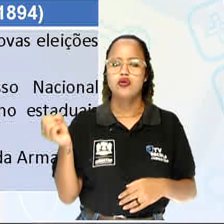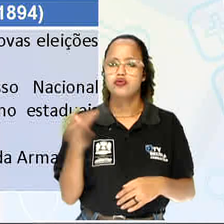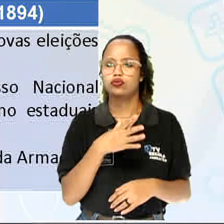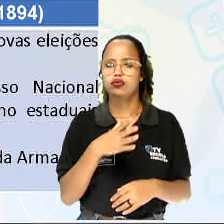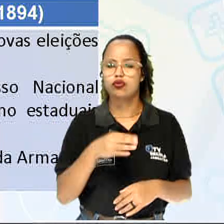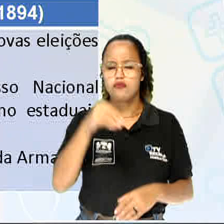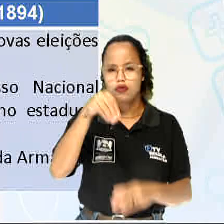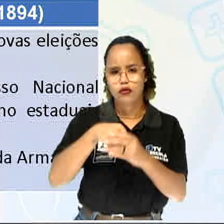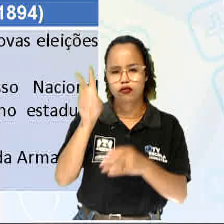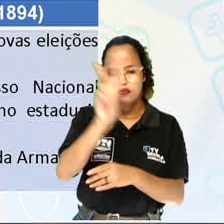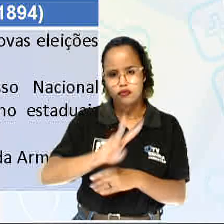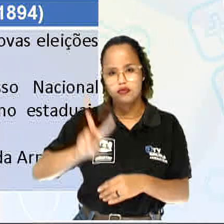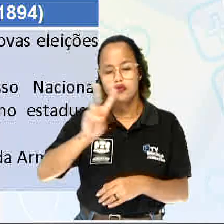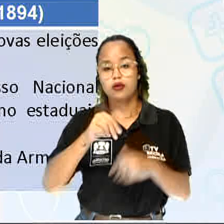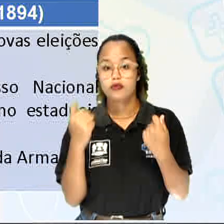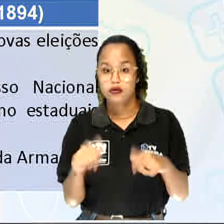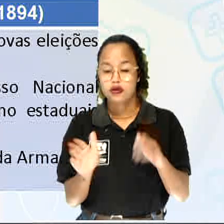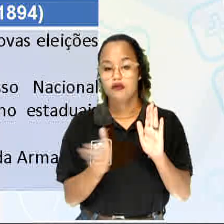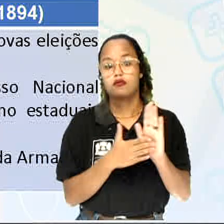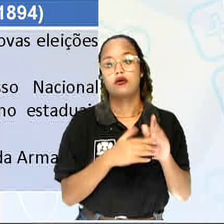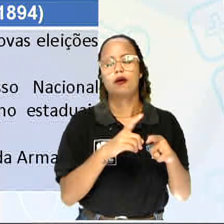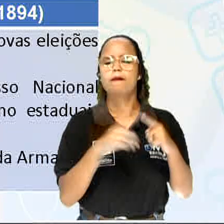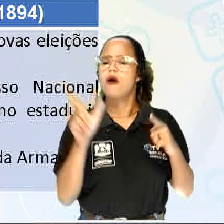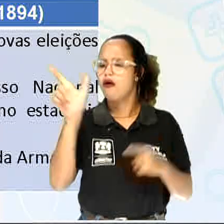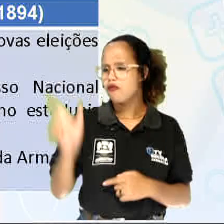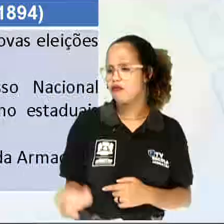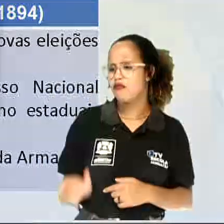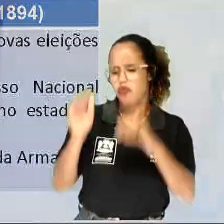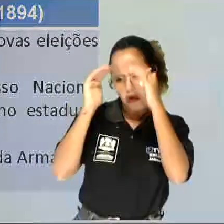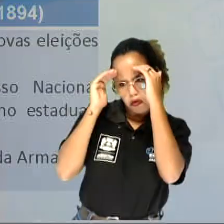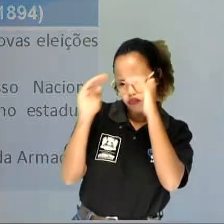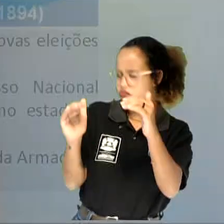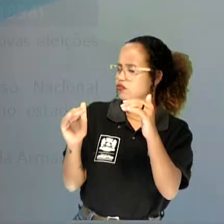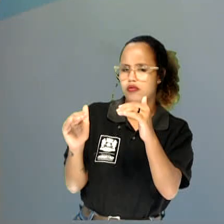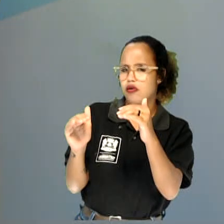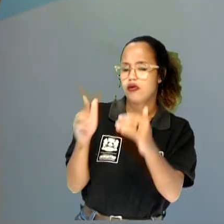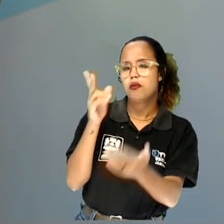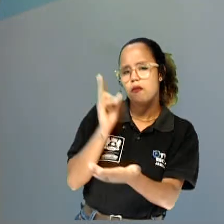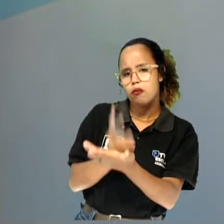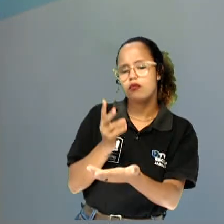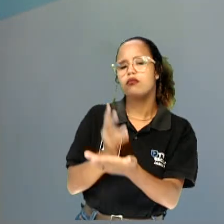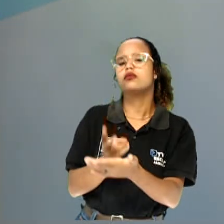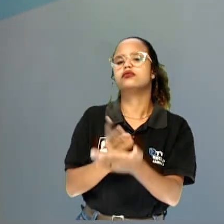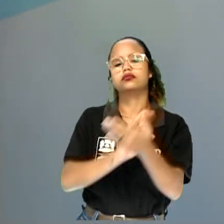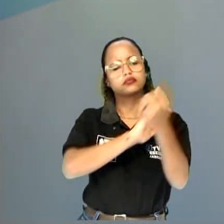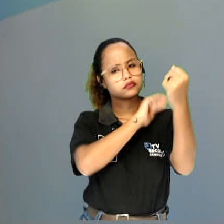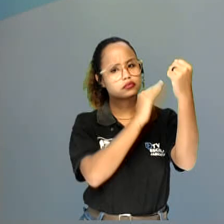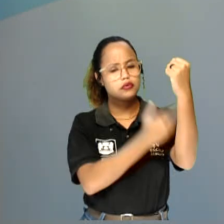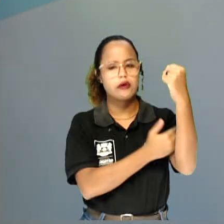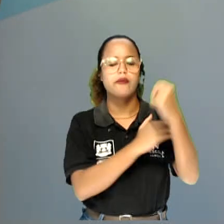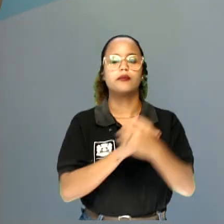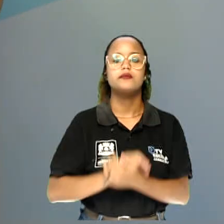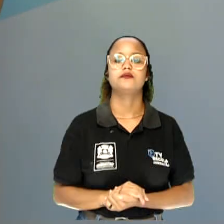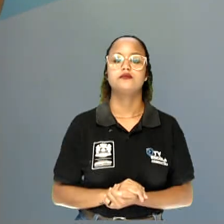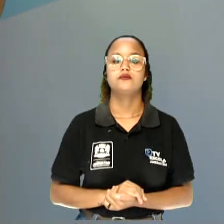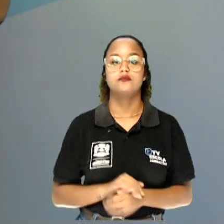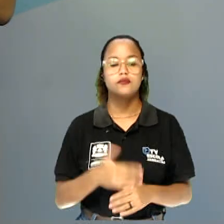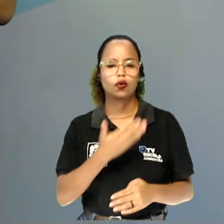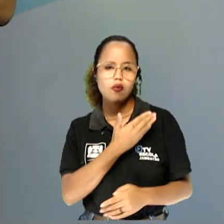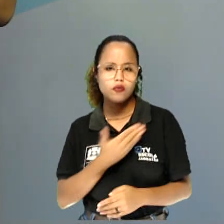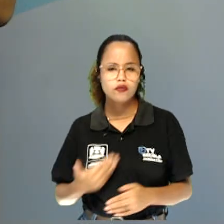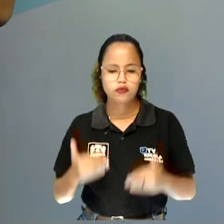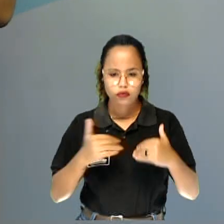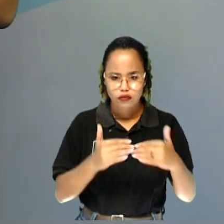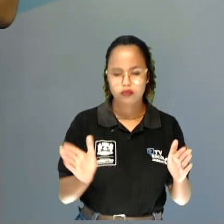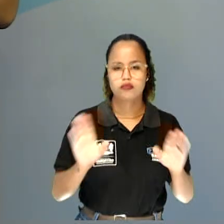ser convocadas, mas Floriano não vai obedecer e vai permanecer no poder. O governo reabriu o Congresso